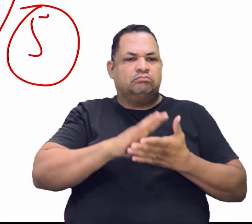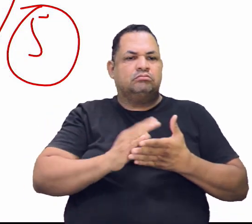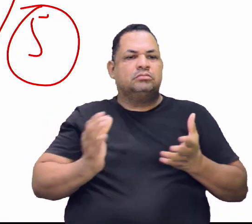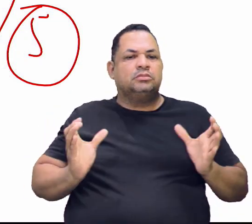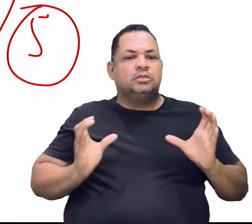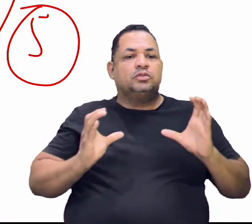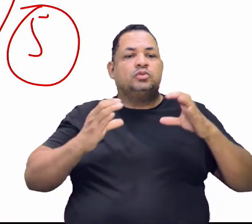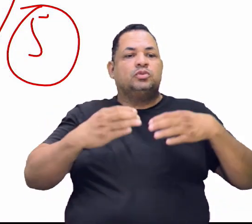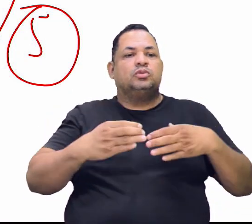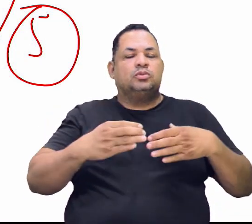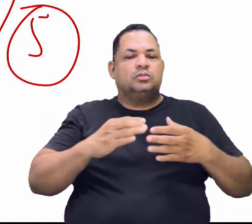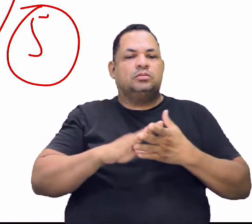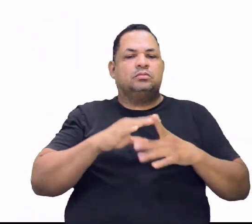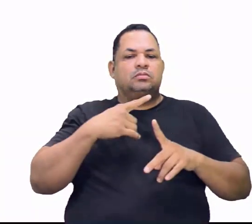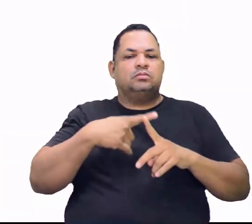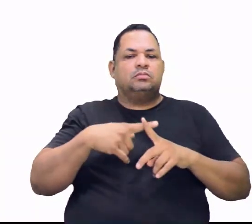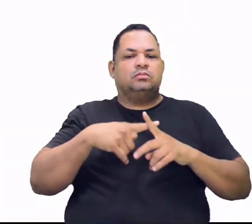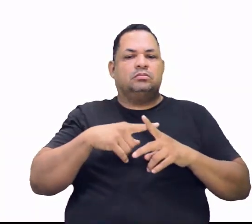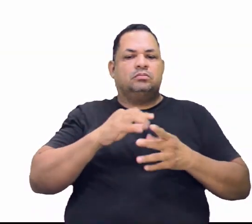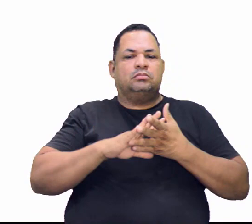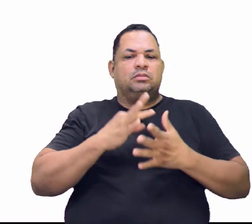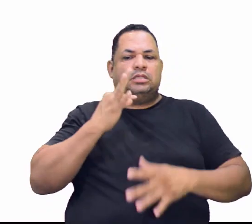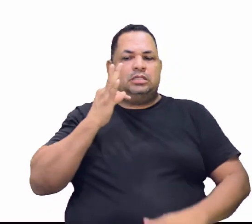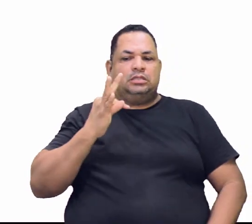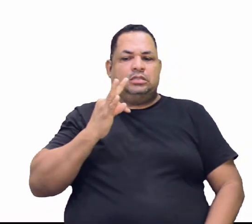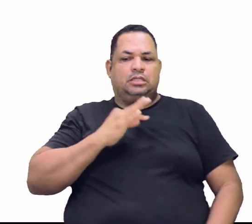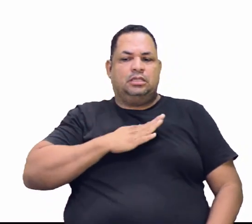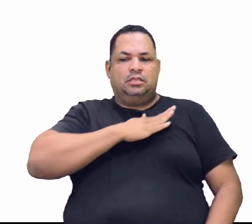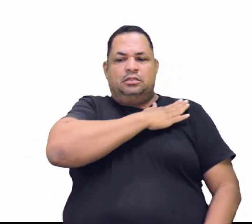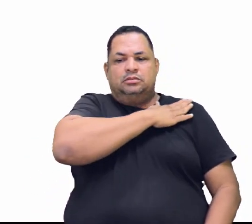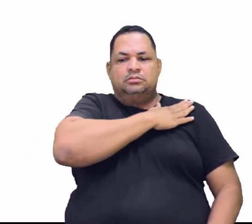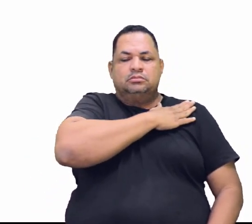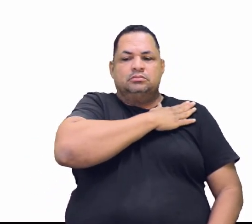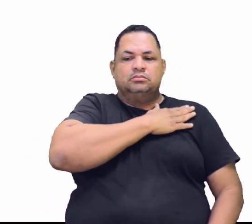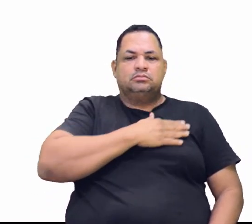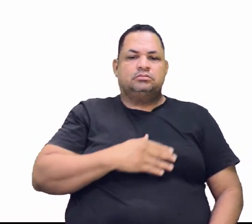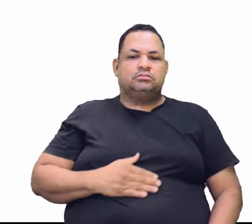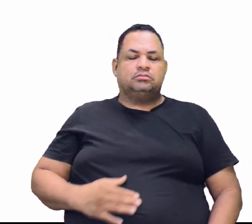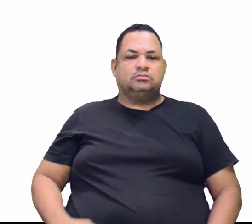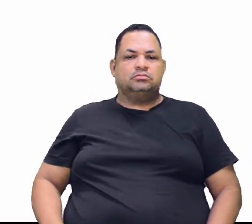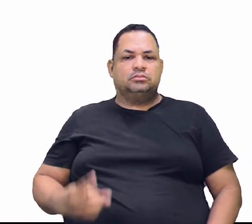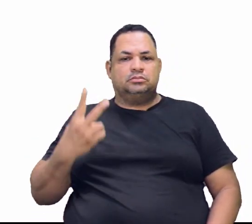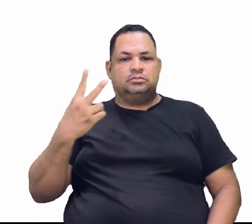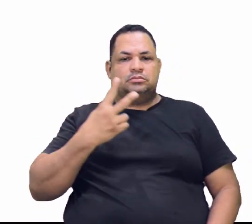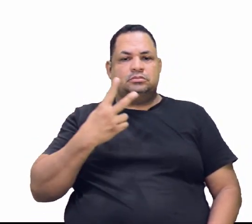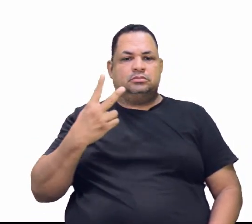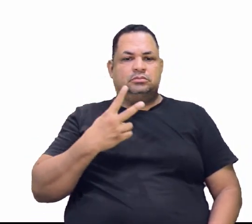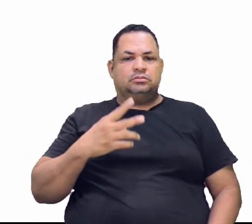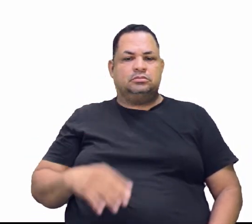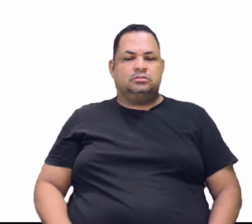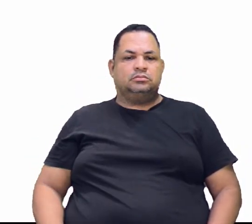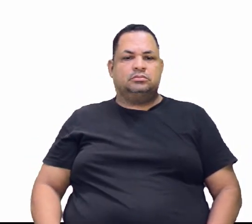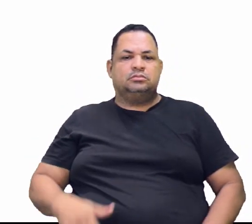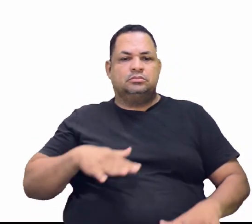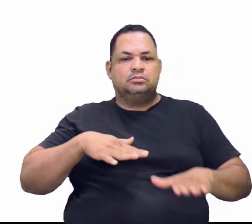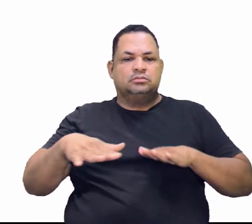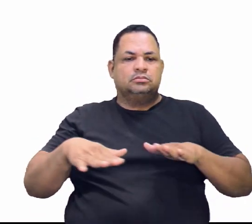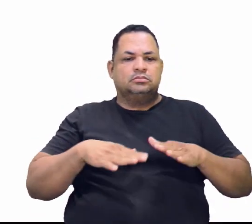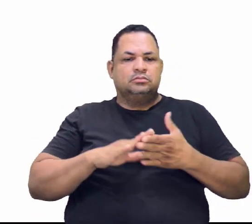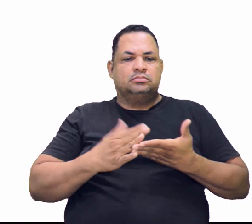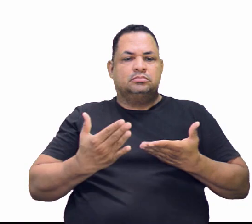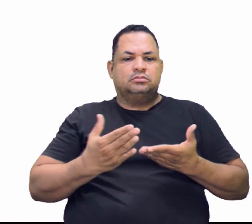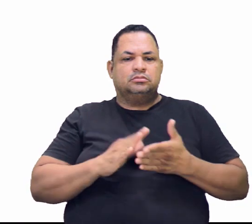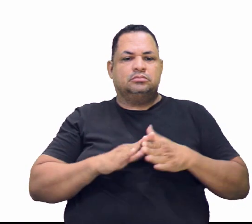fazer parte. Por quê? Porque ele era tenente. Ele era segundo tenente. E o movimento